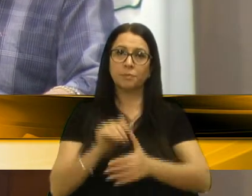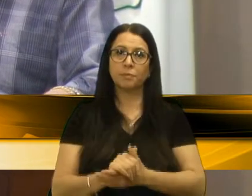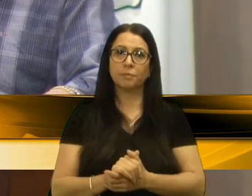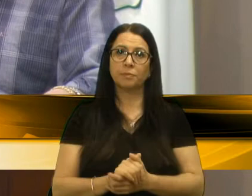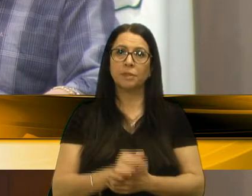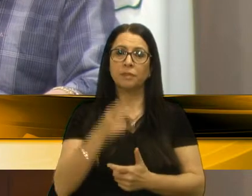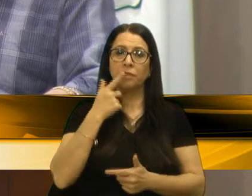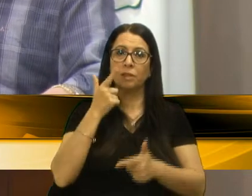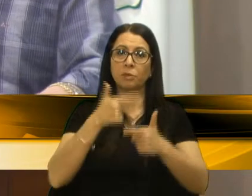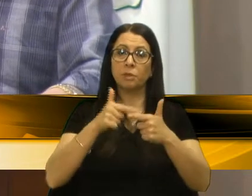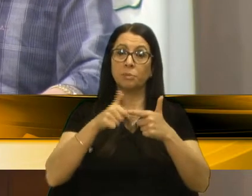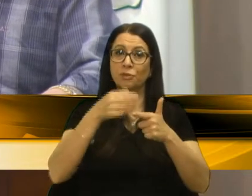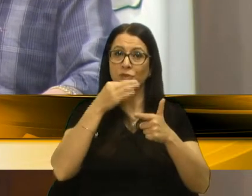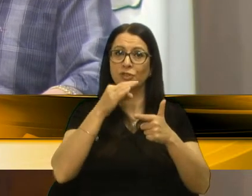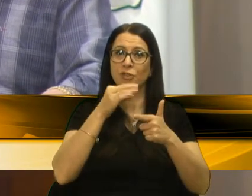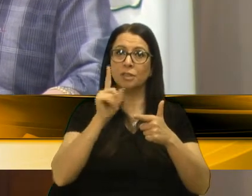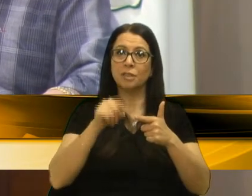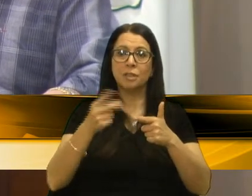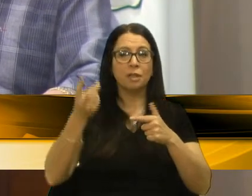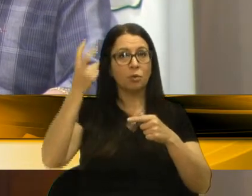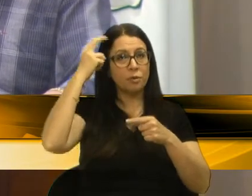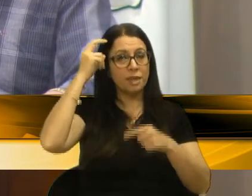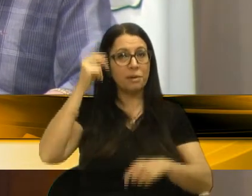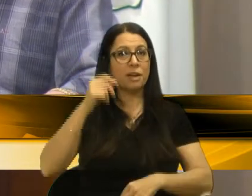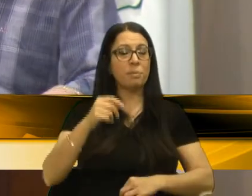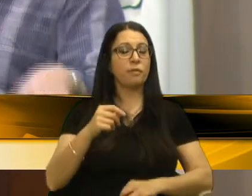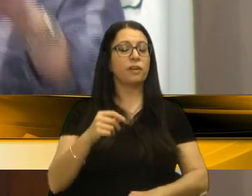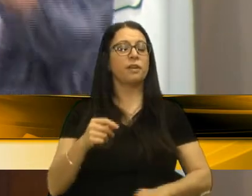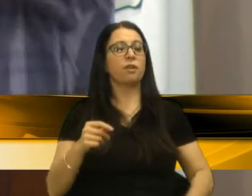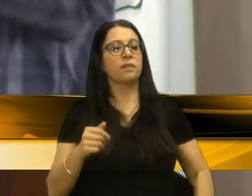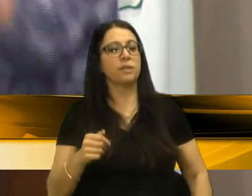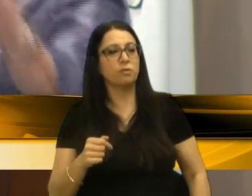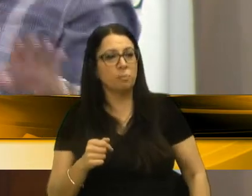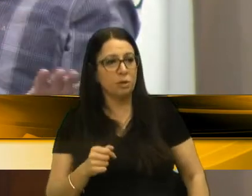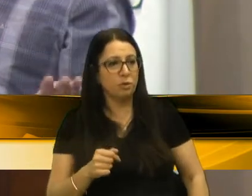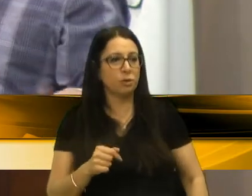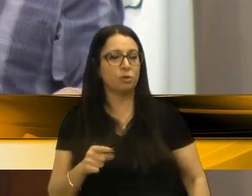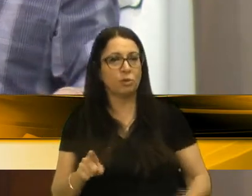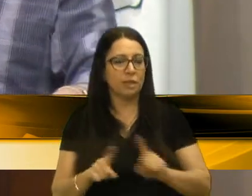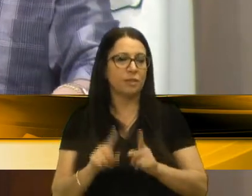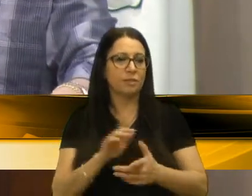que o problema de Caxias é cultural. Não, o problema de Caxias é essa administração.